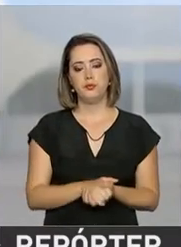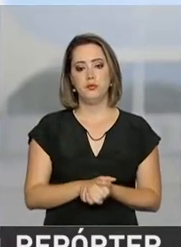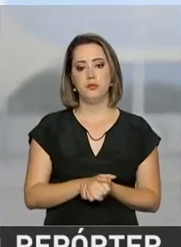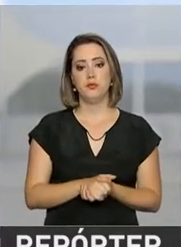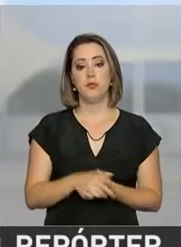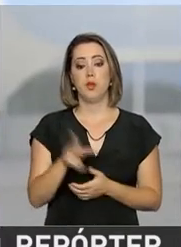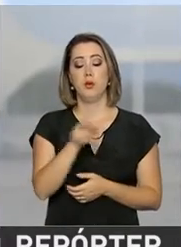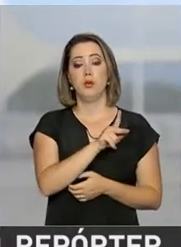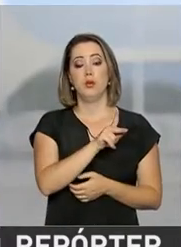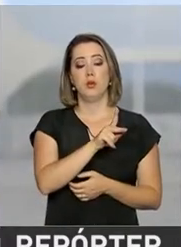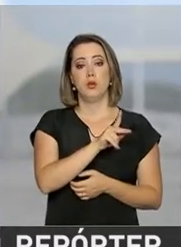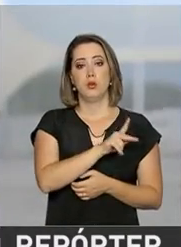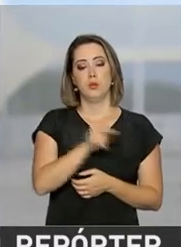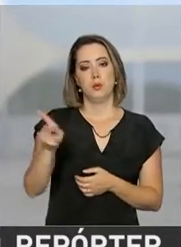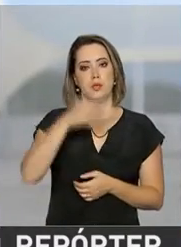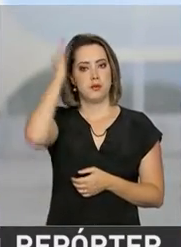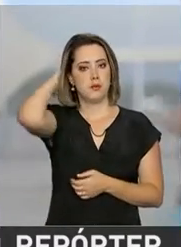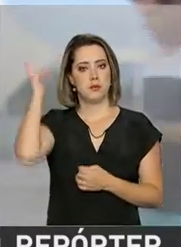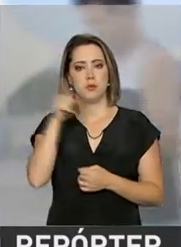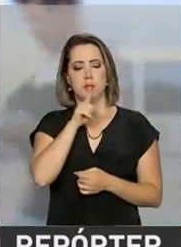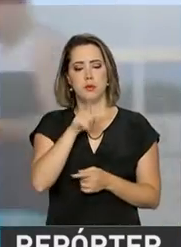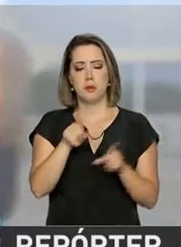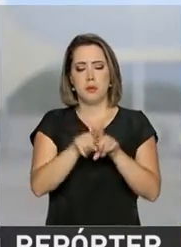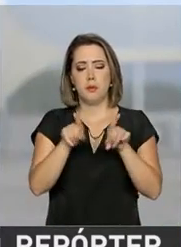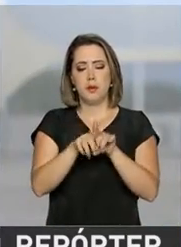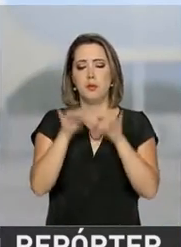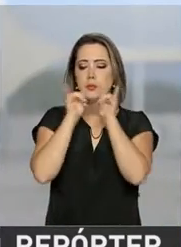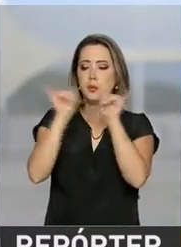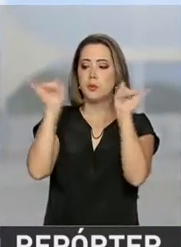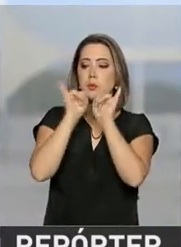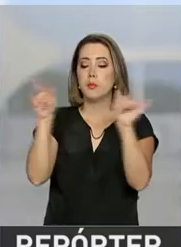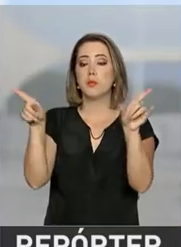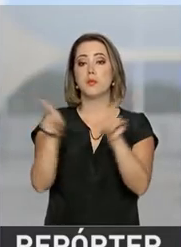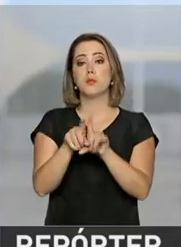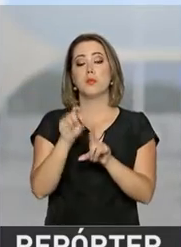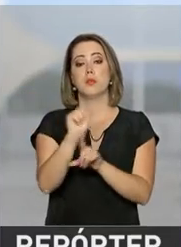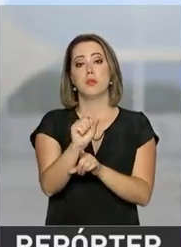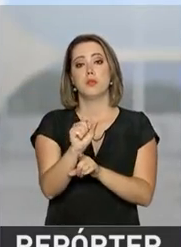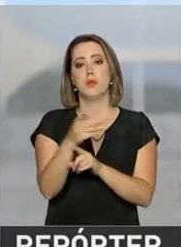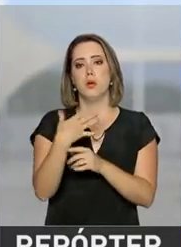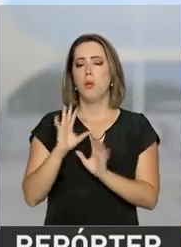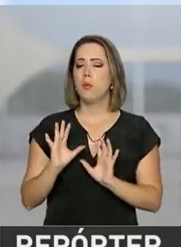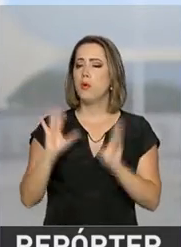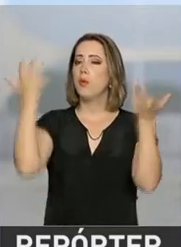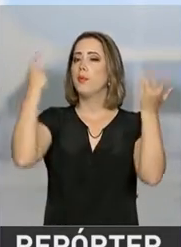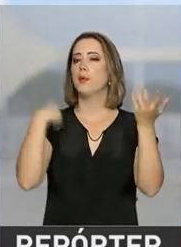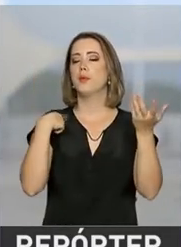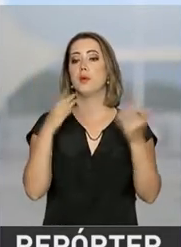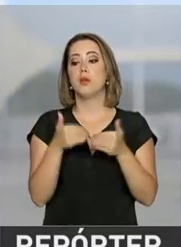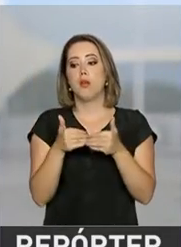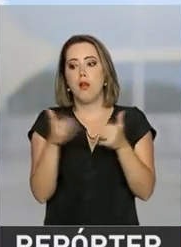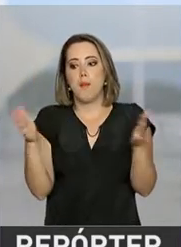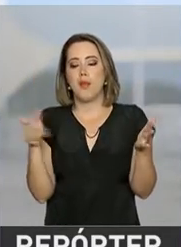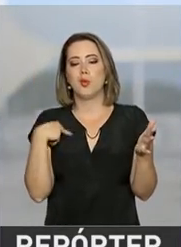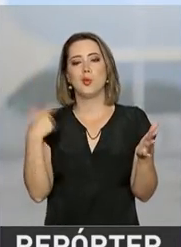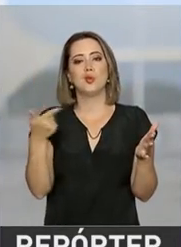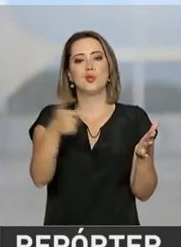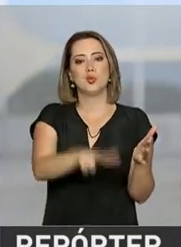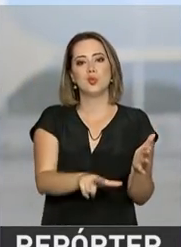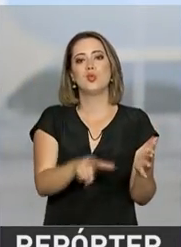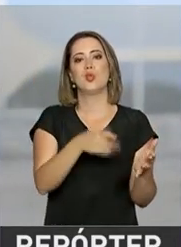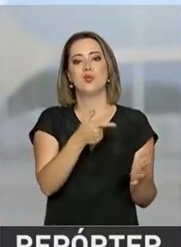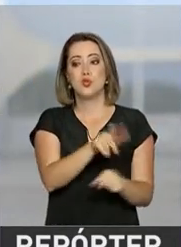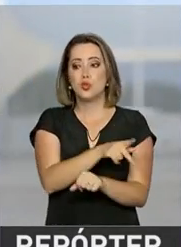presidente Michel Temer emitiu uma nota oficial comemorando a reabertura do mercado e afirmou estar confiante de que